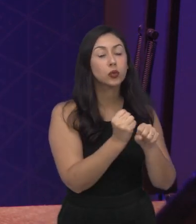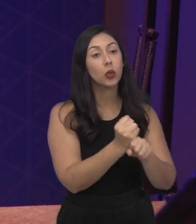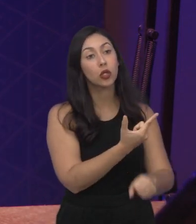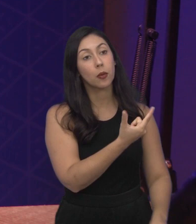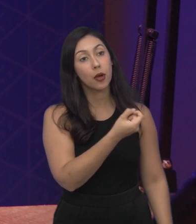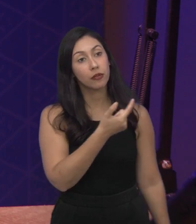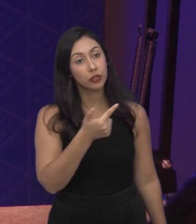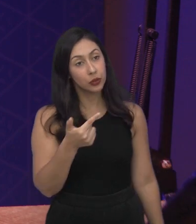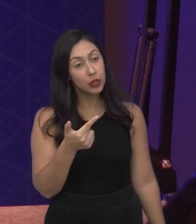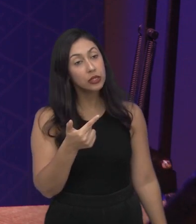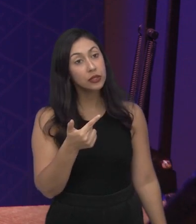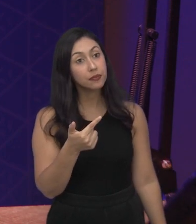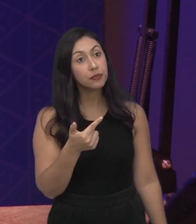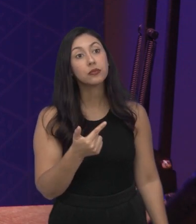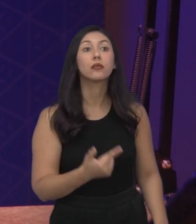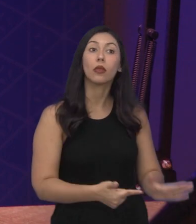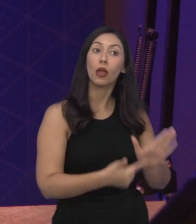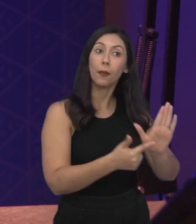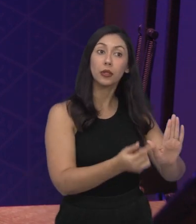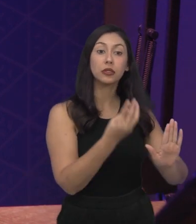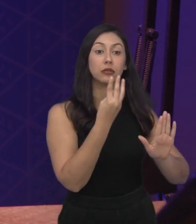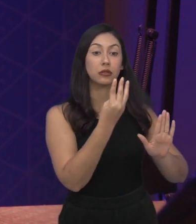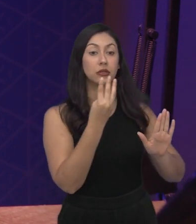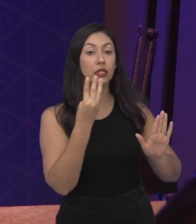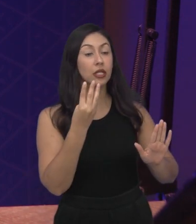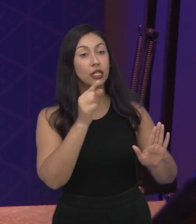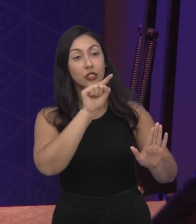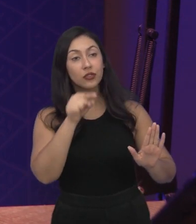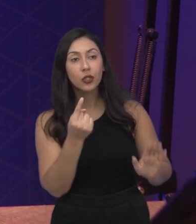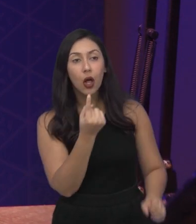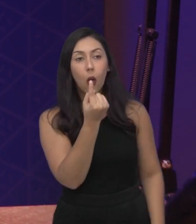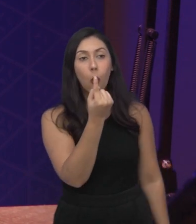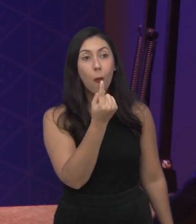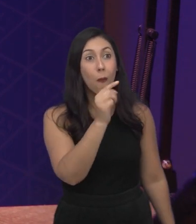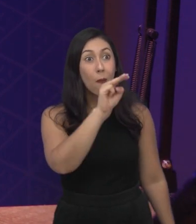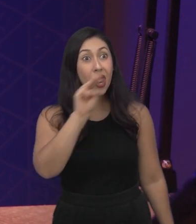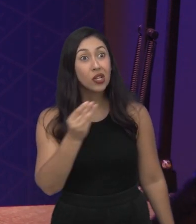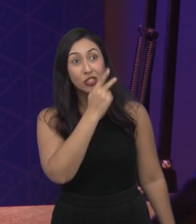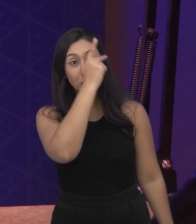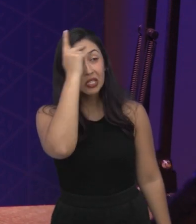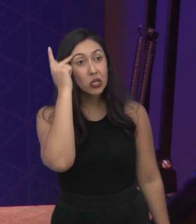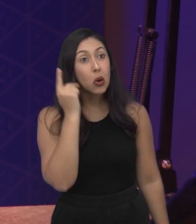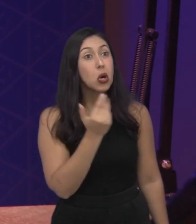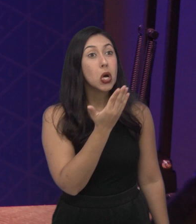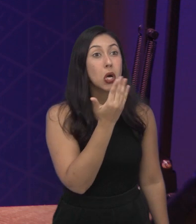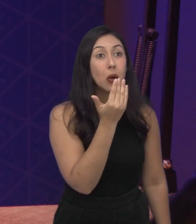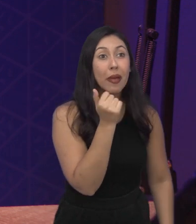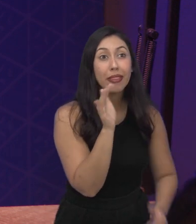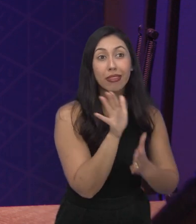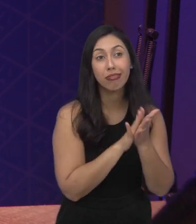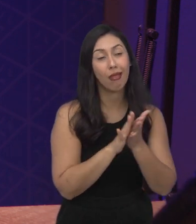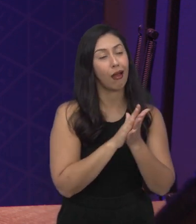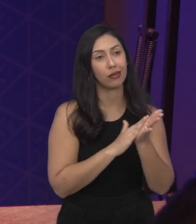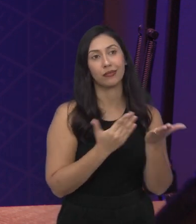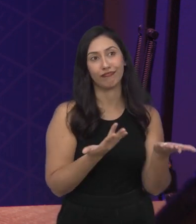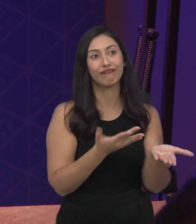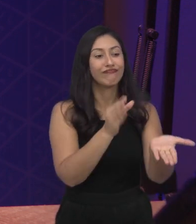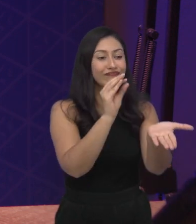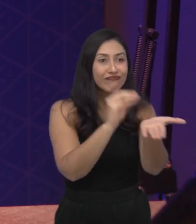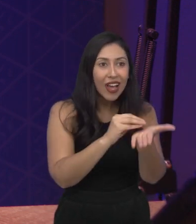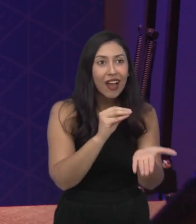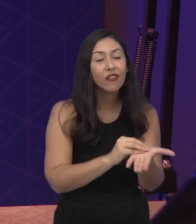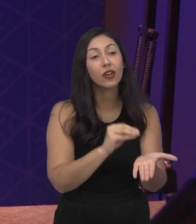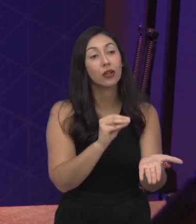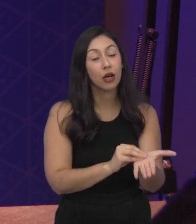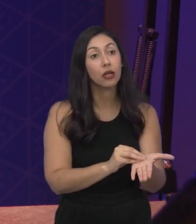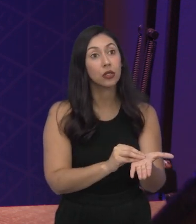de 2022, em que 33,1 milhões de pessoas, né, não tinham o que comer. Então, a